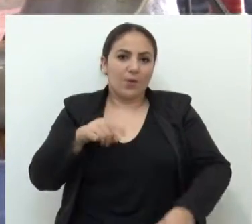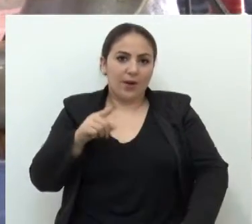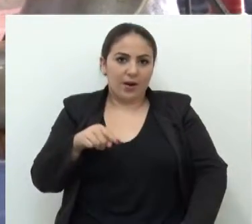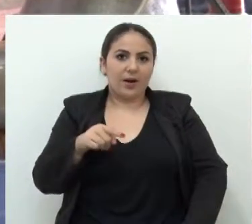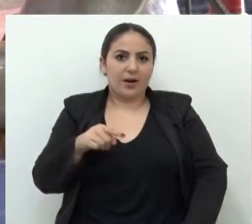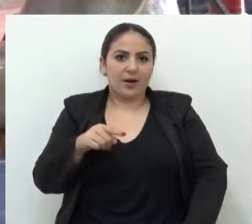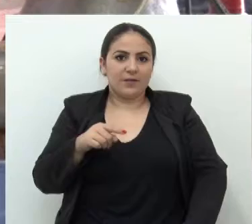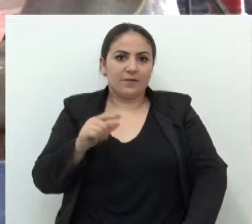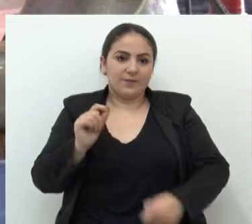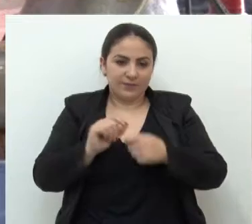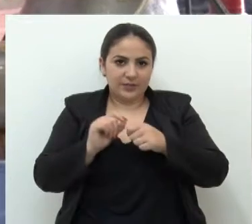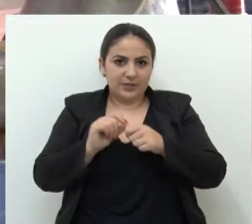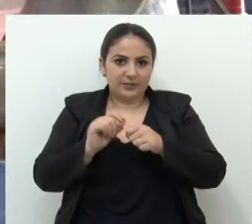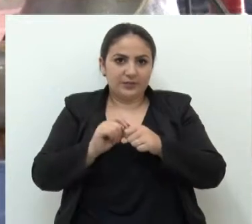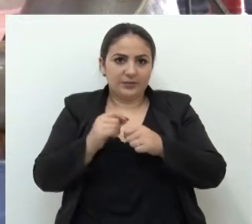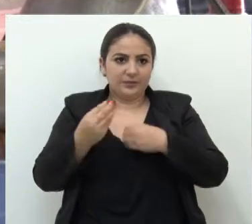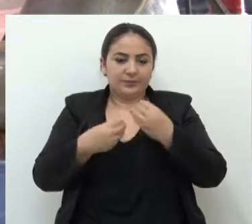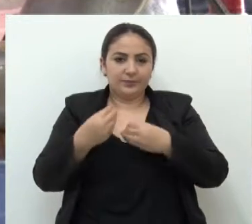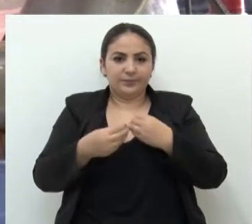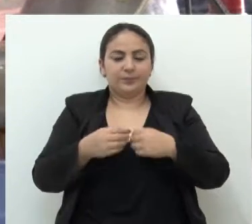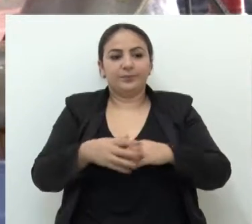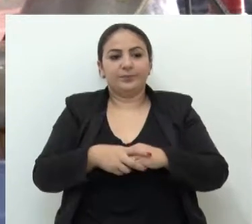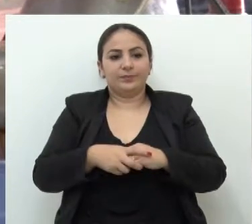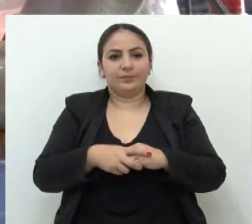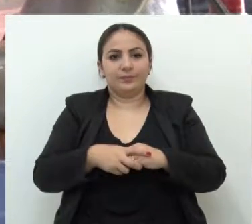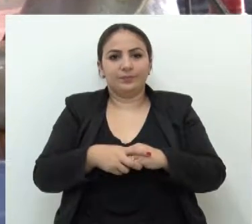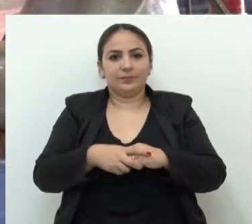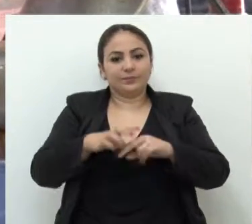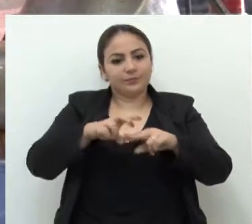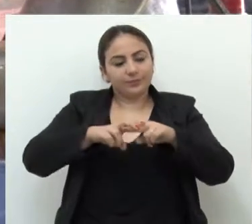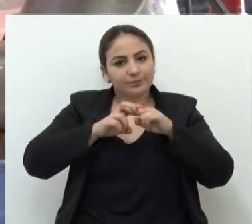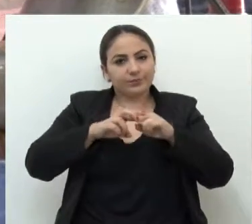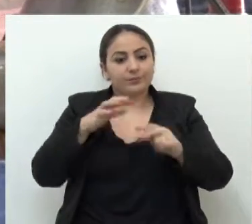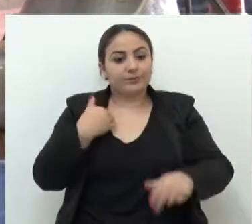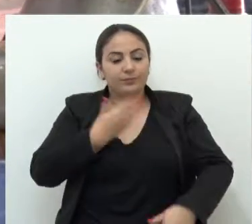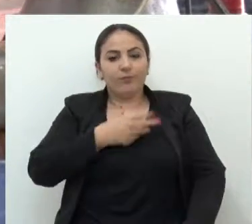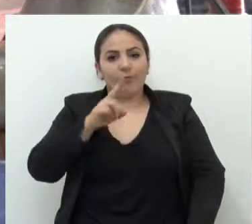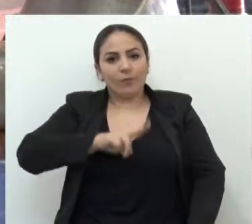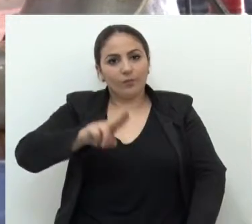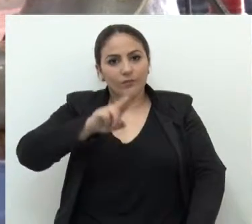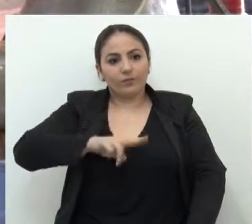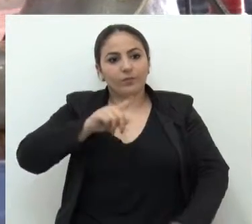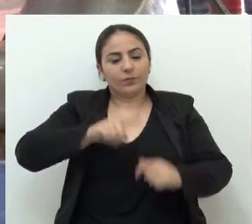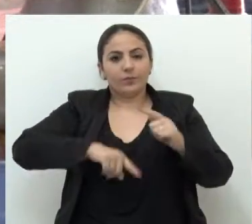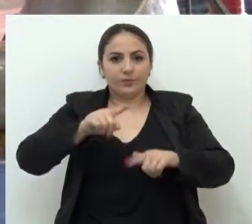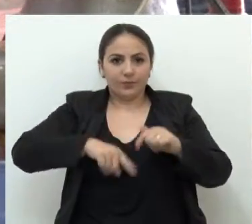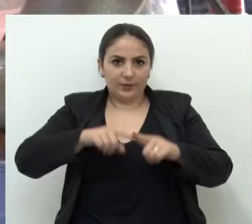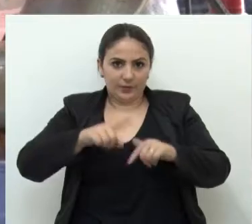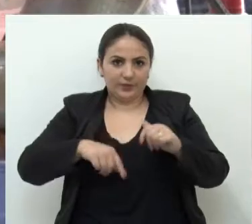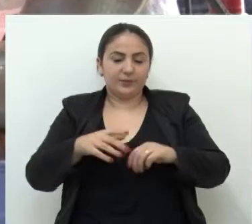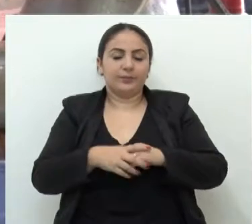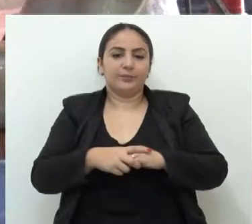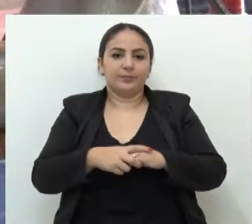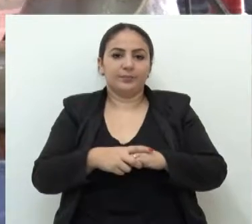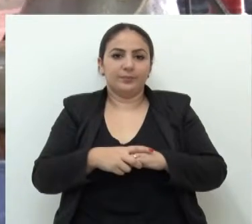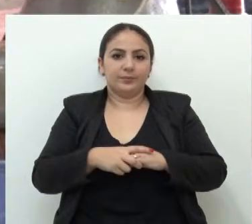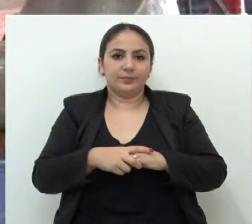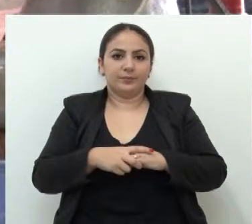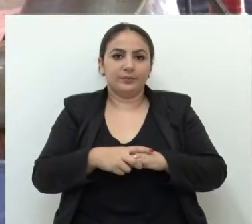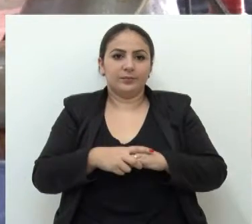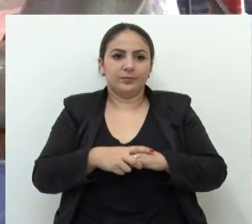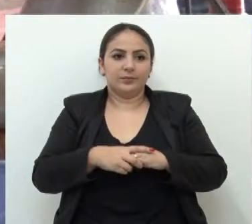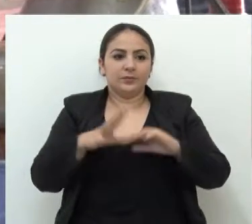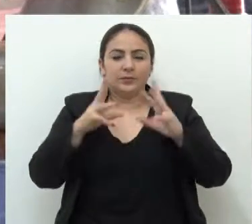é que era feito, né? Como é que era feito na época. Então a gente usa o material de